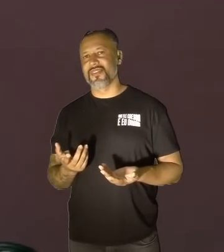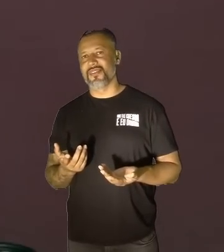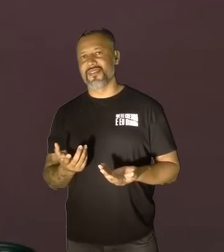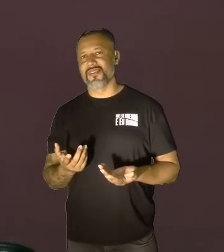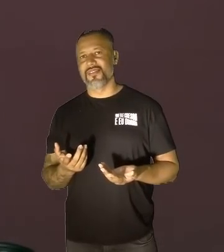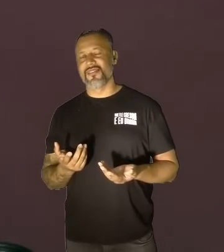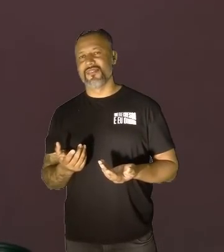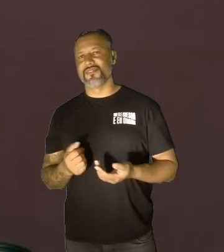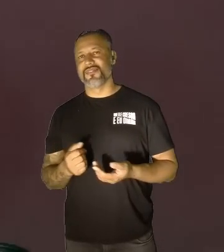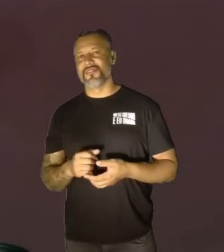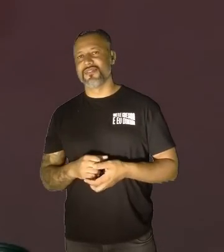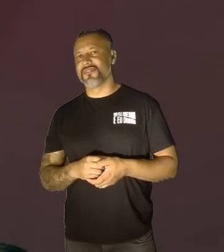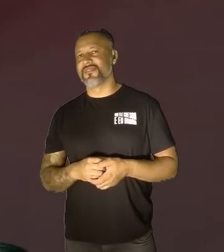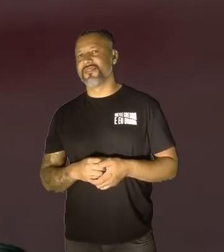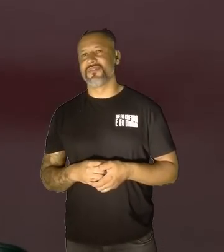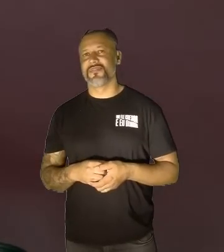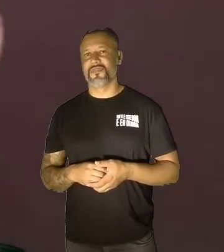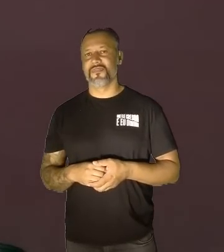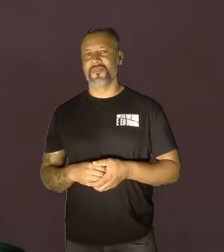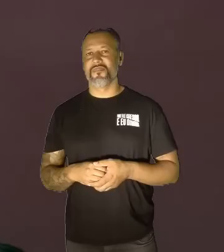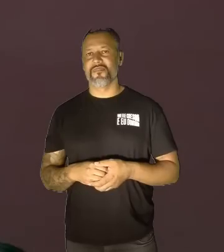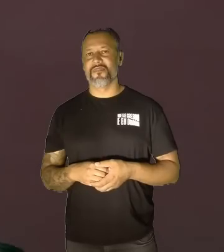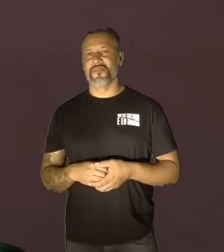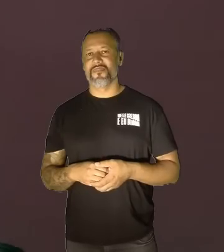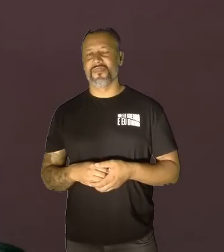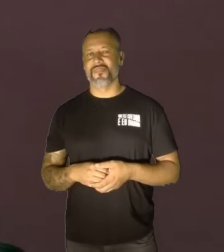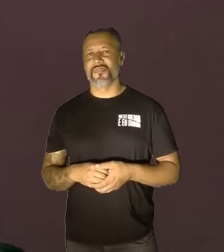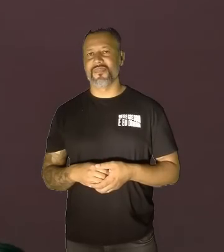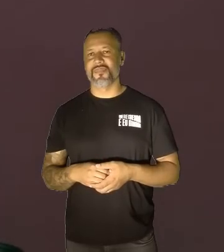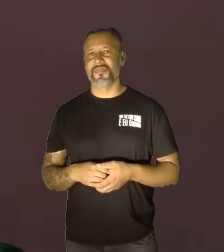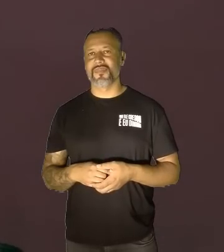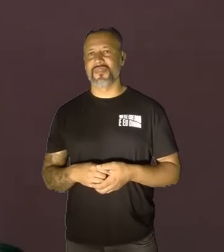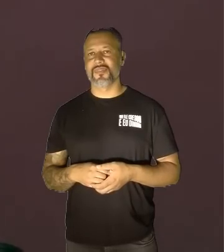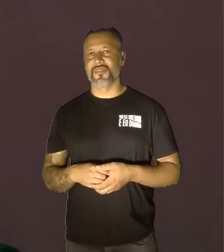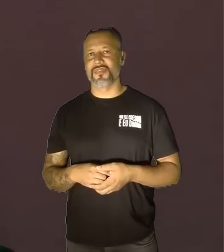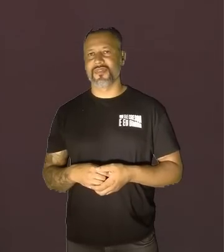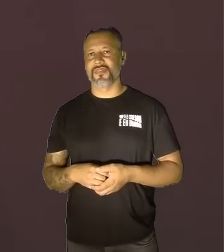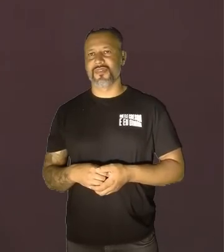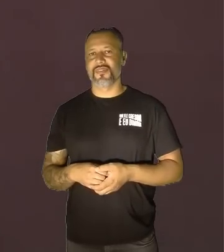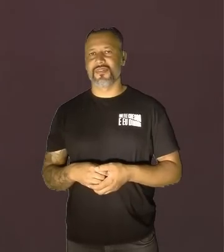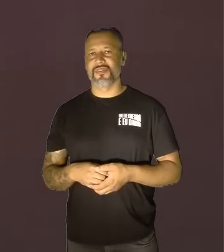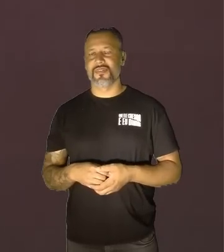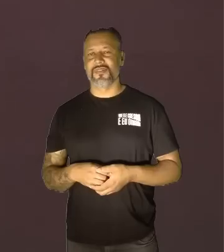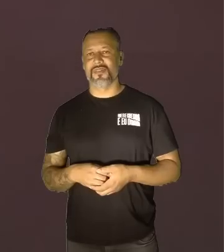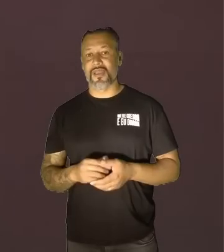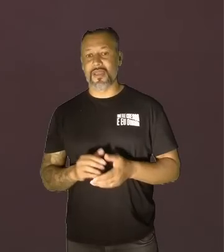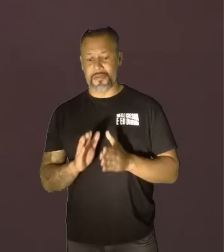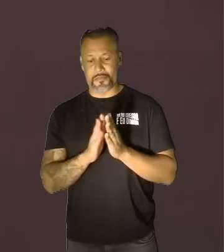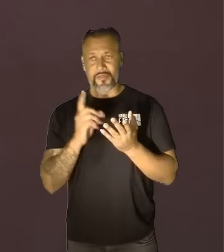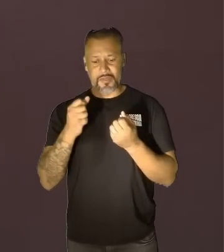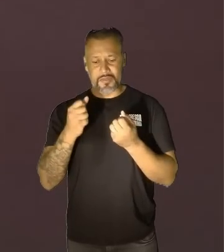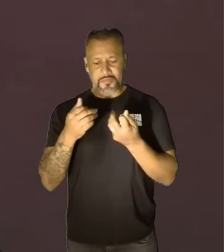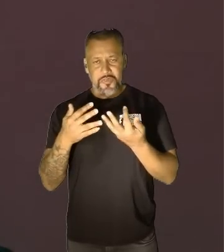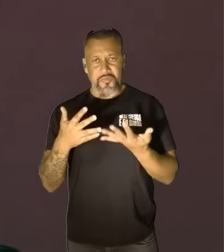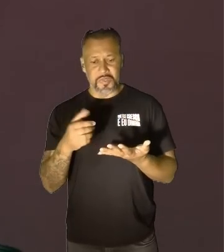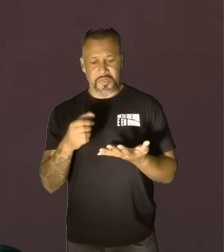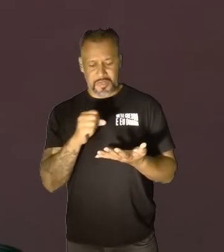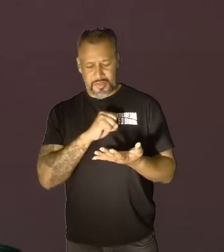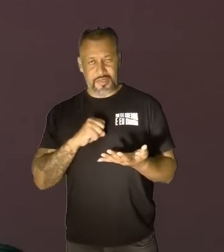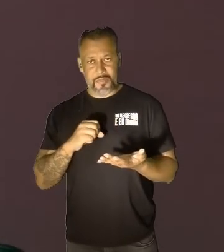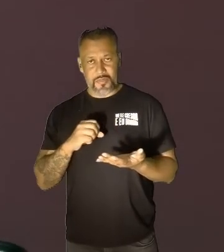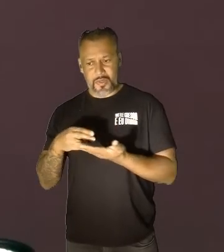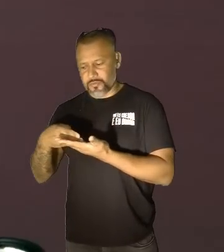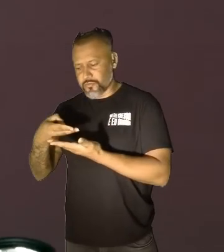tudo isso? Para ficar ouvindo sobre tudo isso? A Bíblia diz que ele foi deitar. Samuel